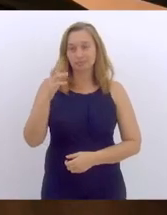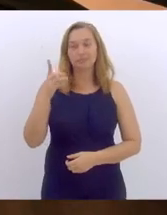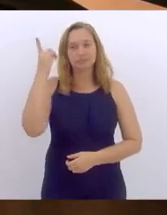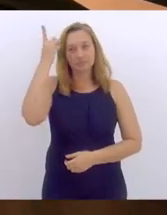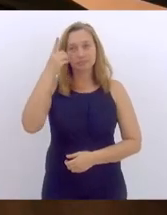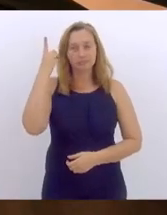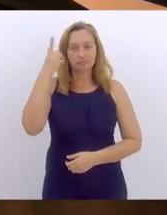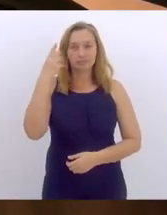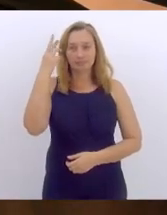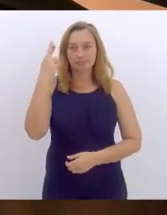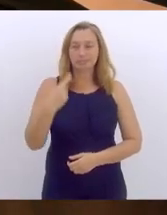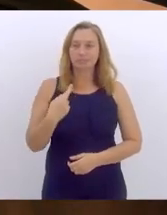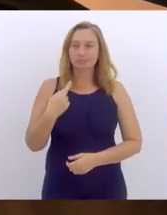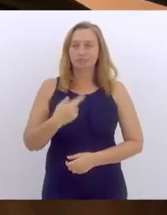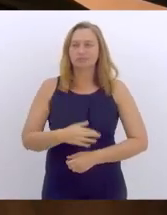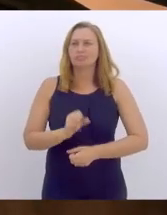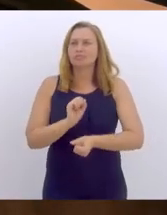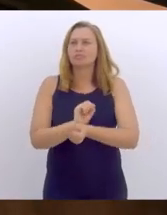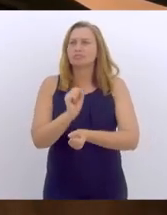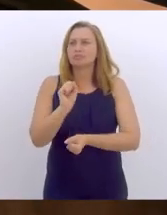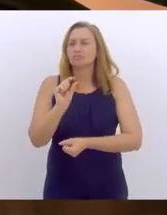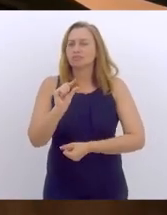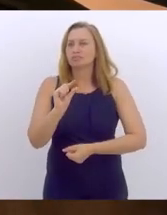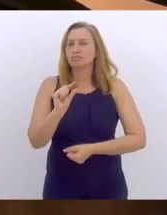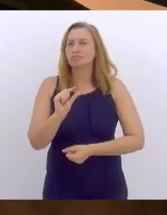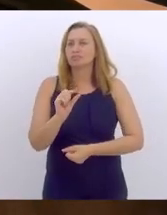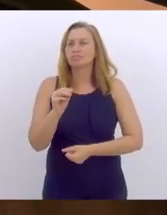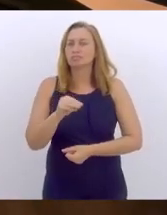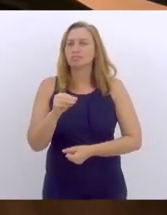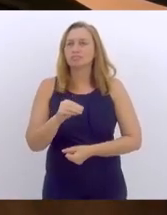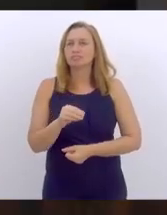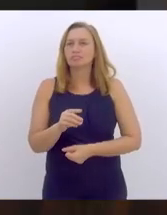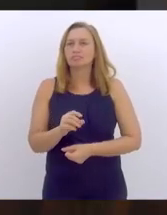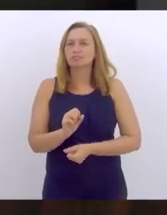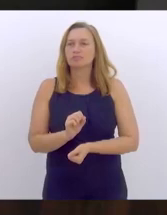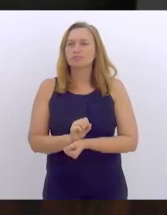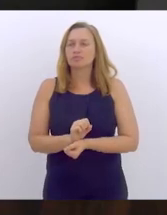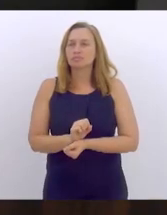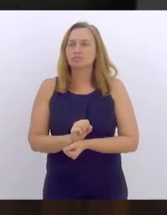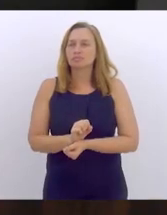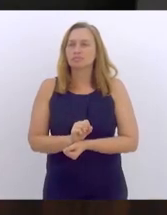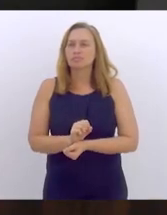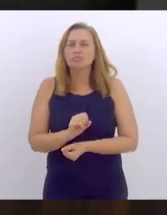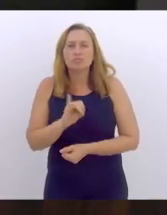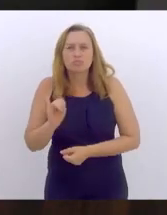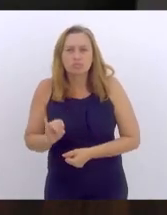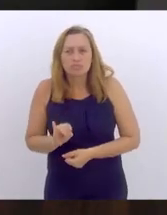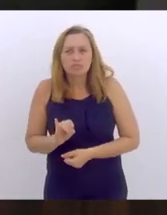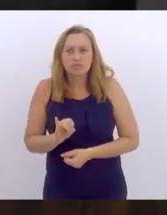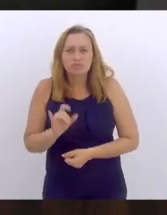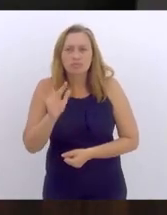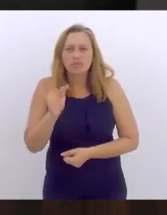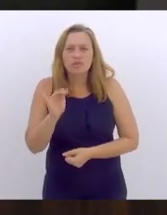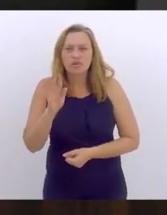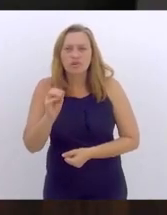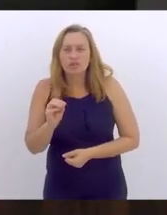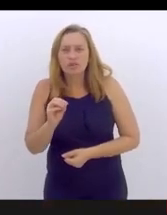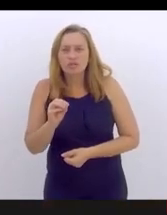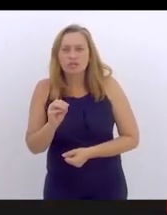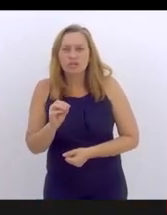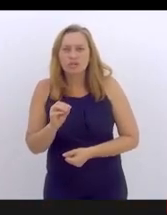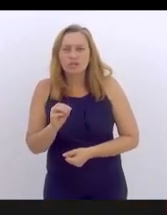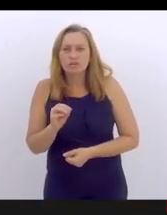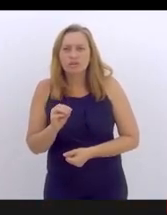Souza, eu quero... Um momentinho, deputado Valdec Carneiro. Pois não, Fábio Silvio? Deputado Fábio